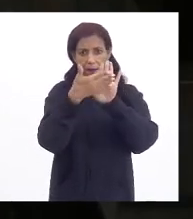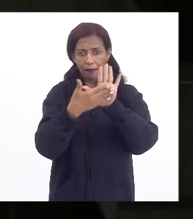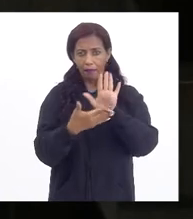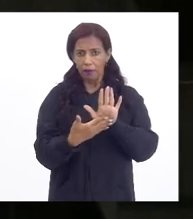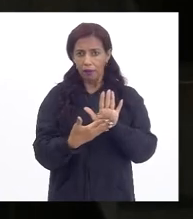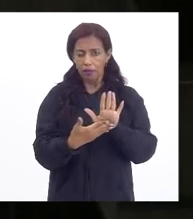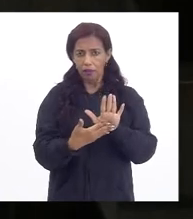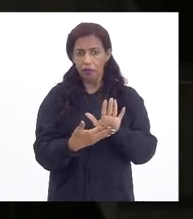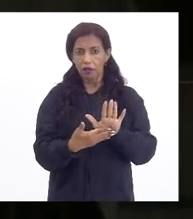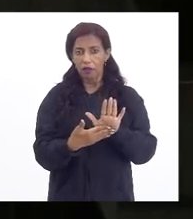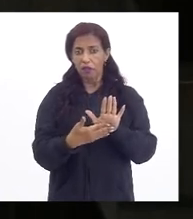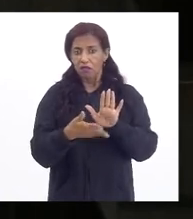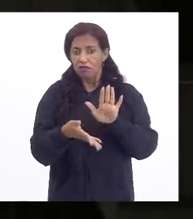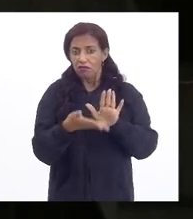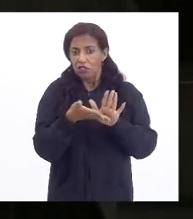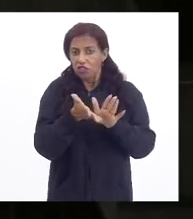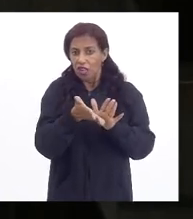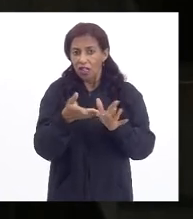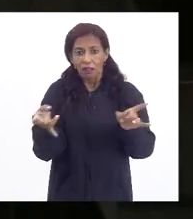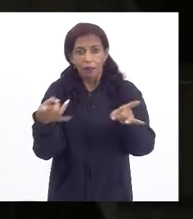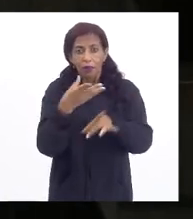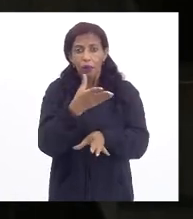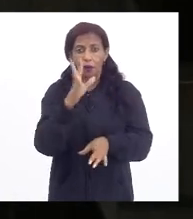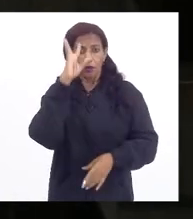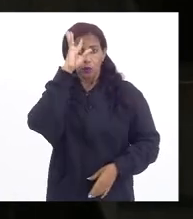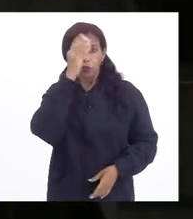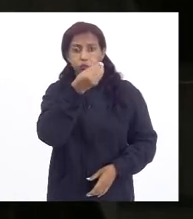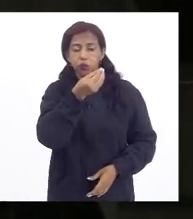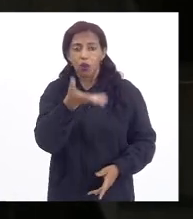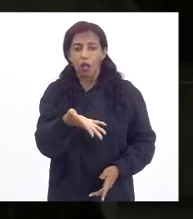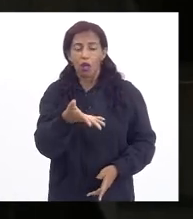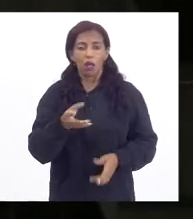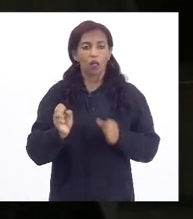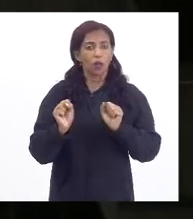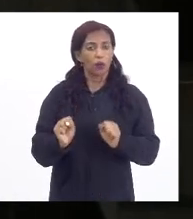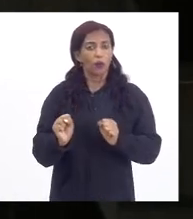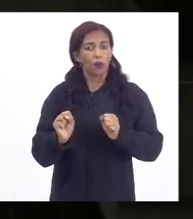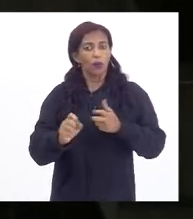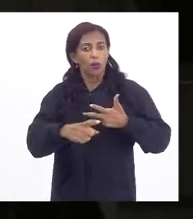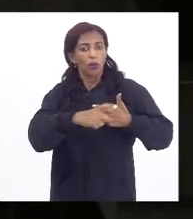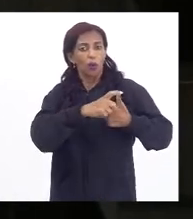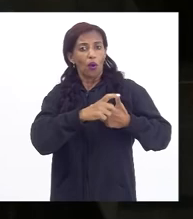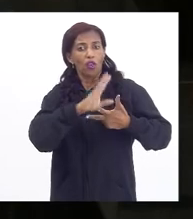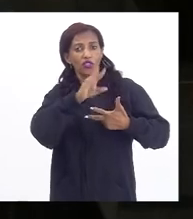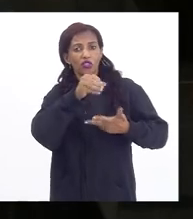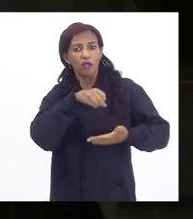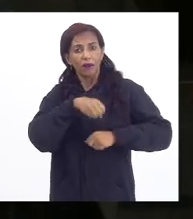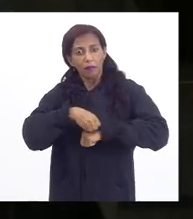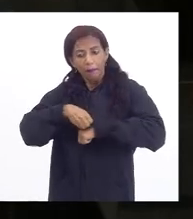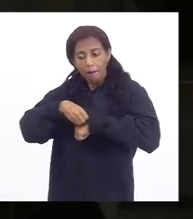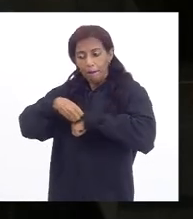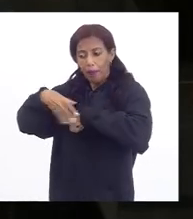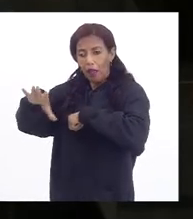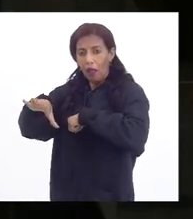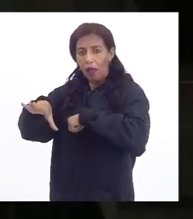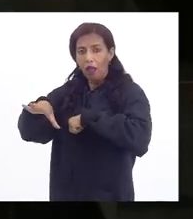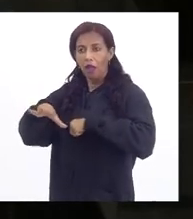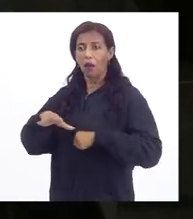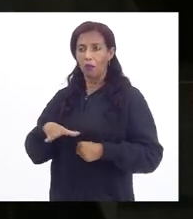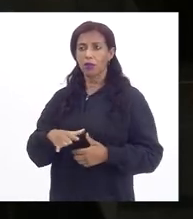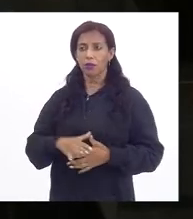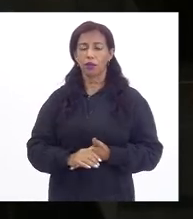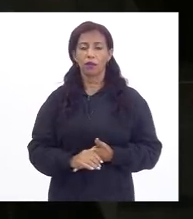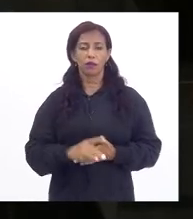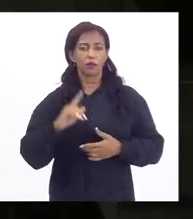estão completamente encaminhadas, pautas que o Poder Executivo já vai, inclusive, encaminhar no dia seguinte,